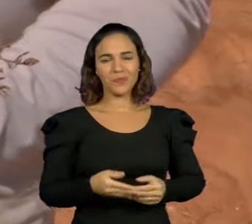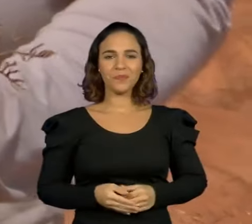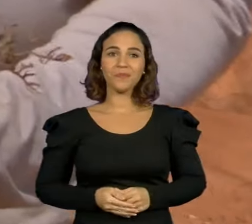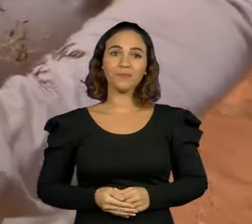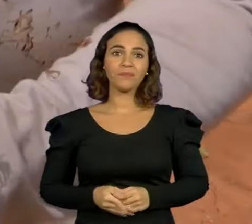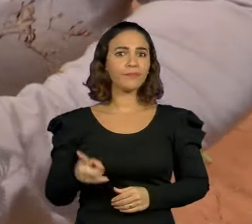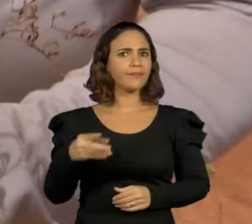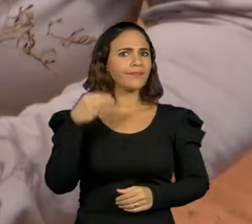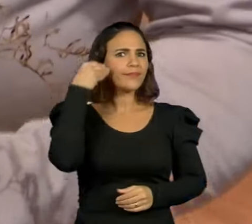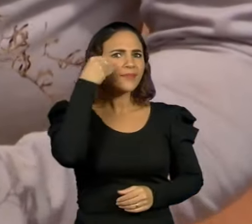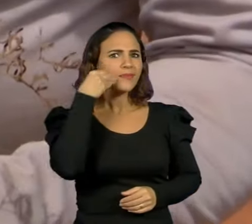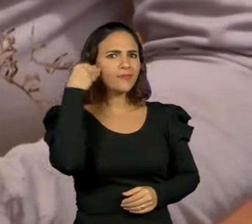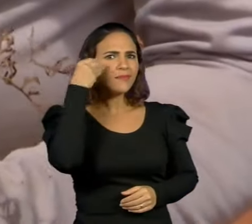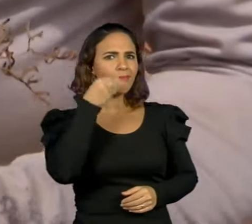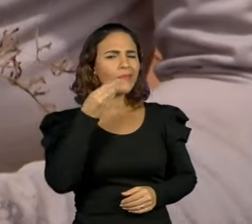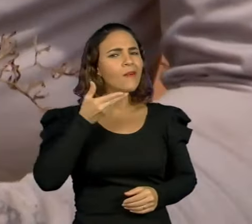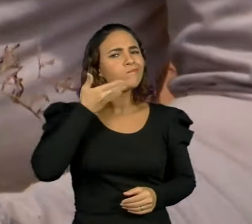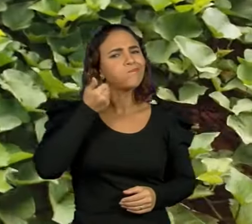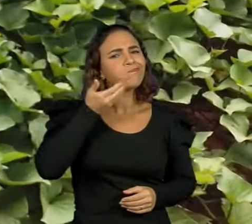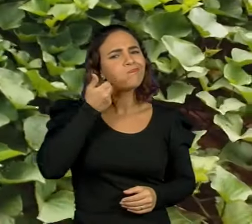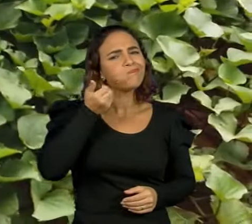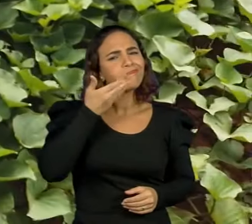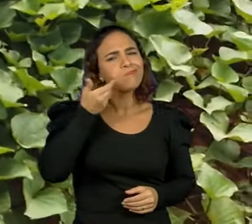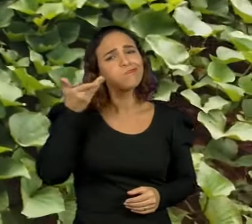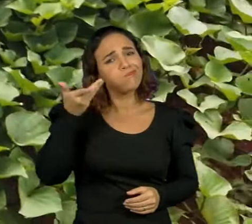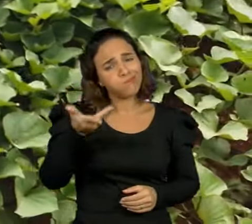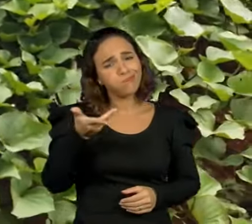Uma experiência aprendida no campo.